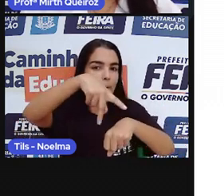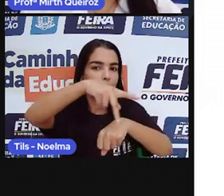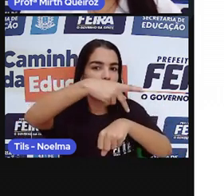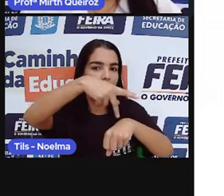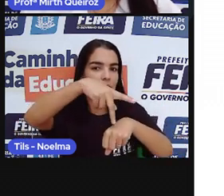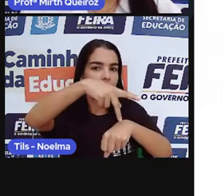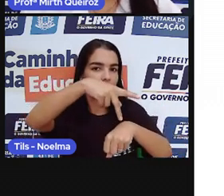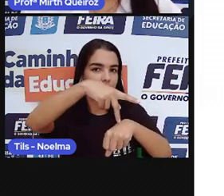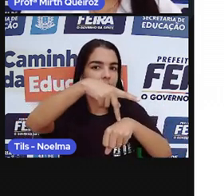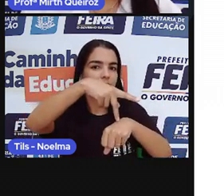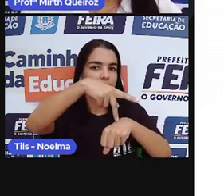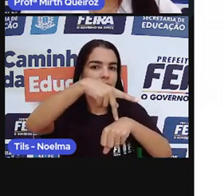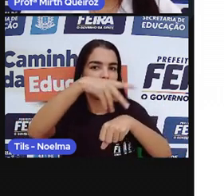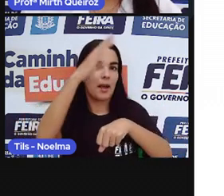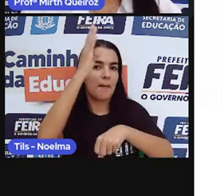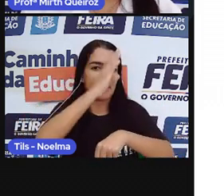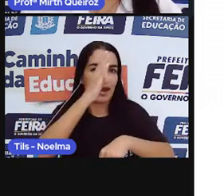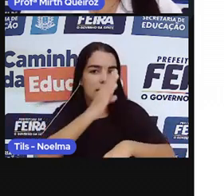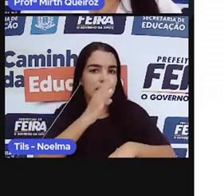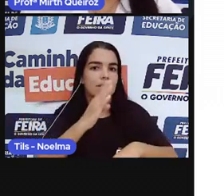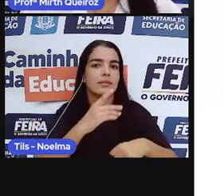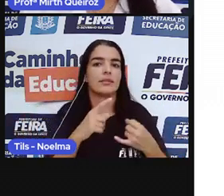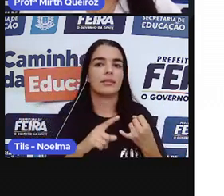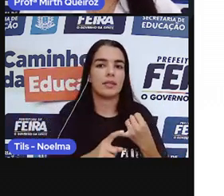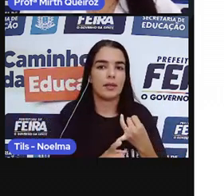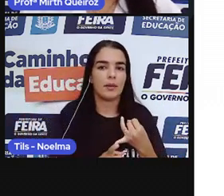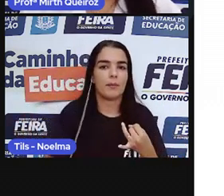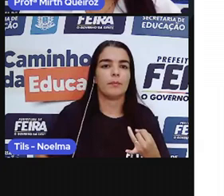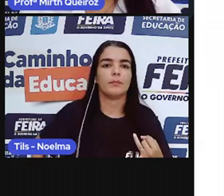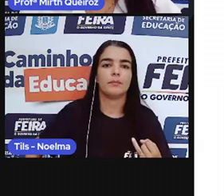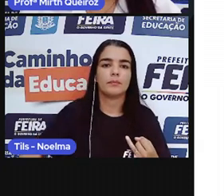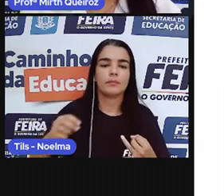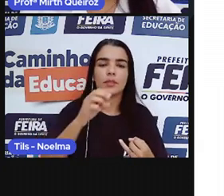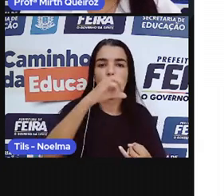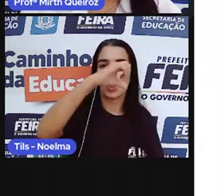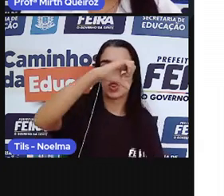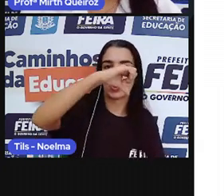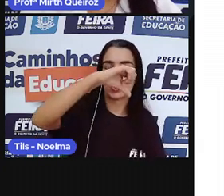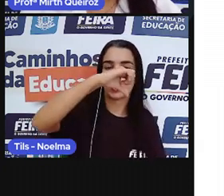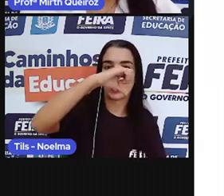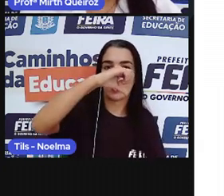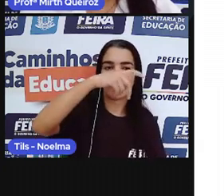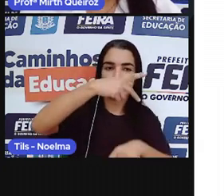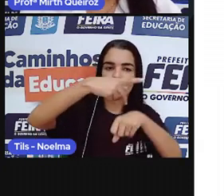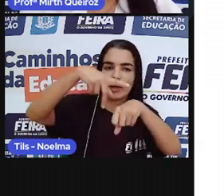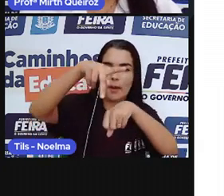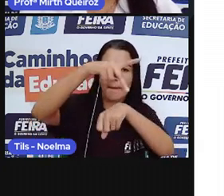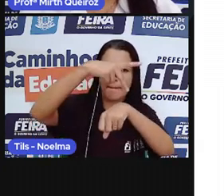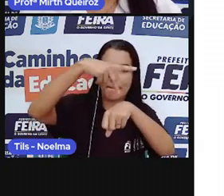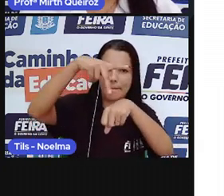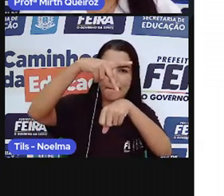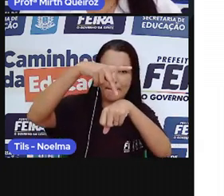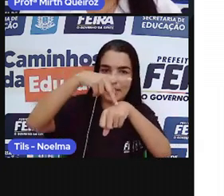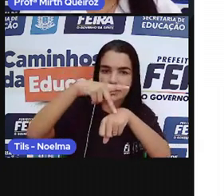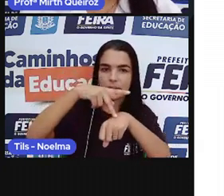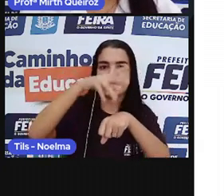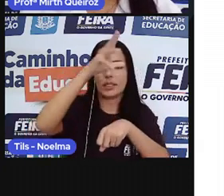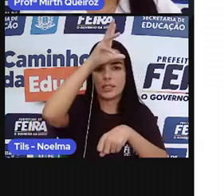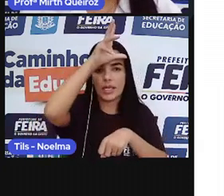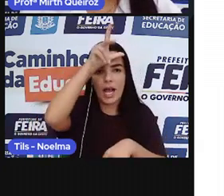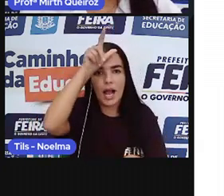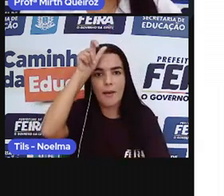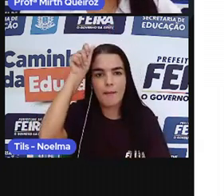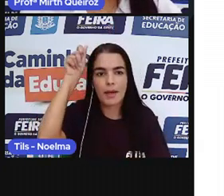Colômbia, Equador, Venezuela, Guiana, Guiana Francesa, Peru, Suriname. A Amazônia abriga